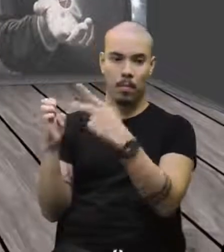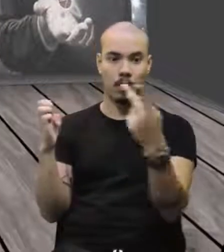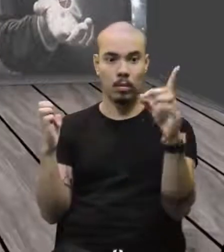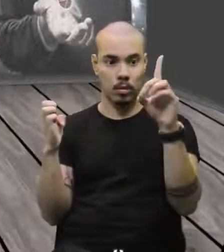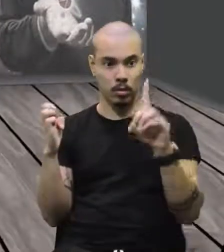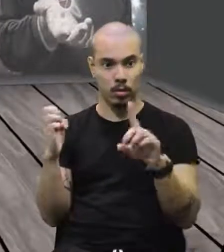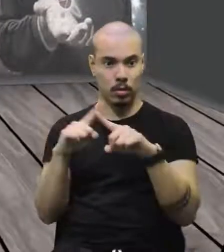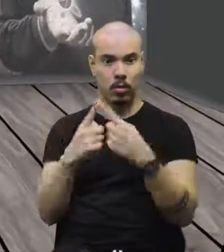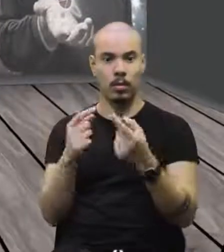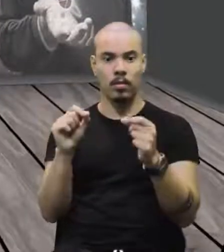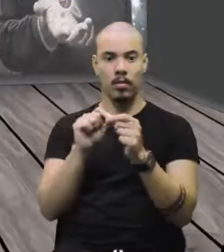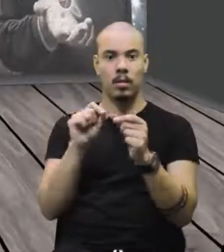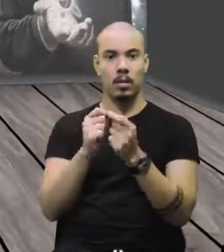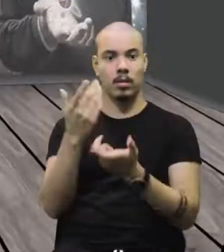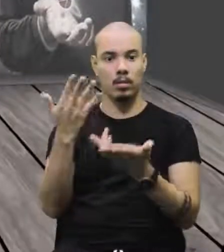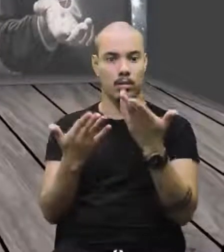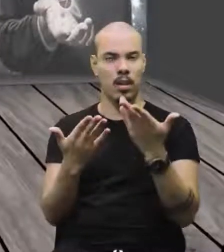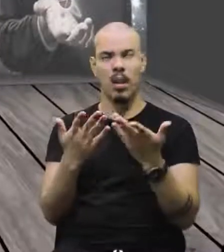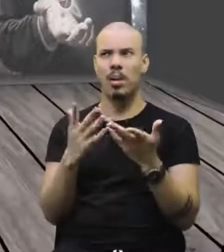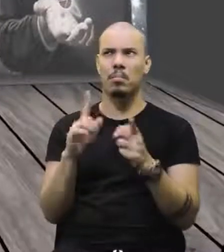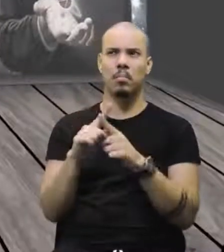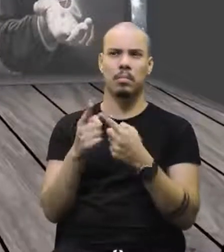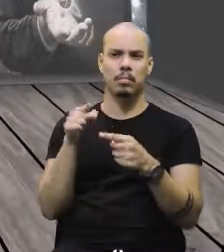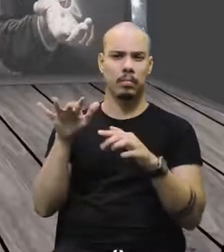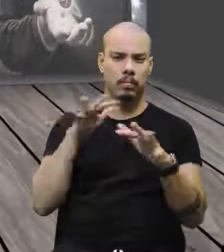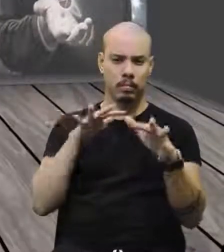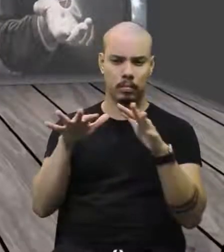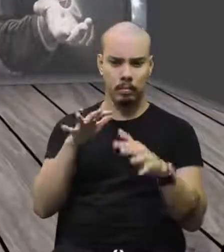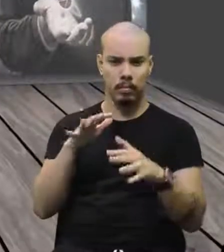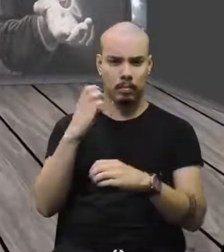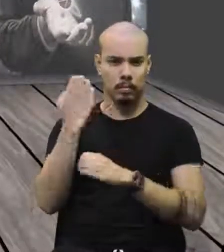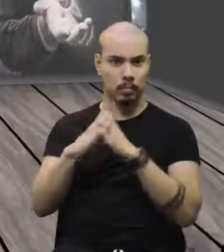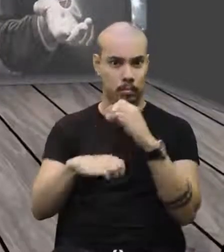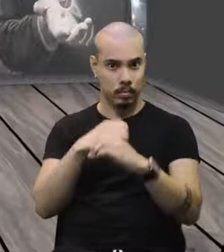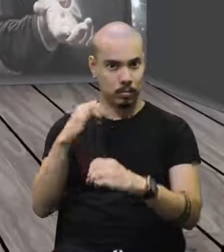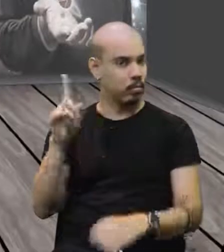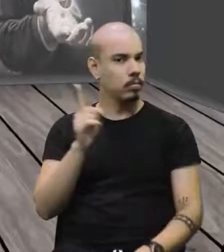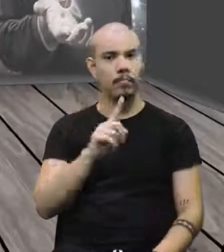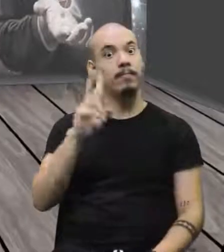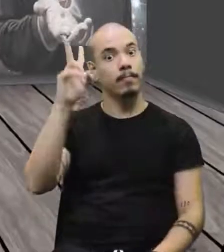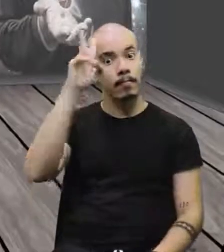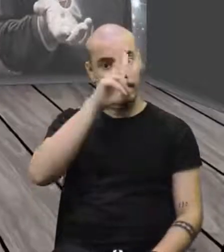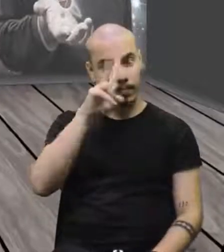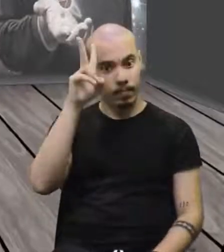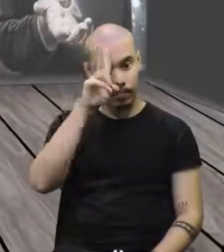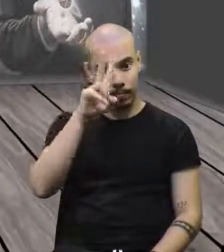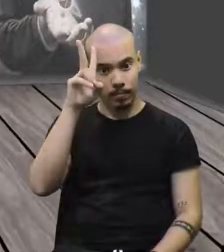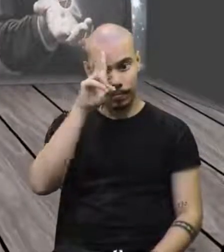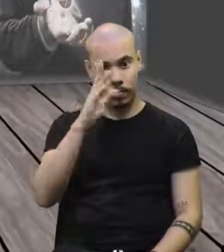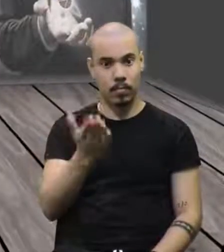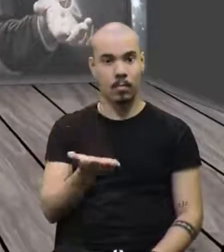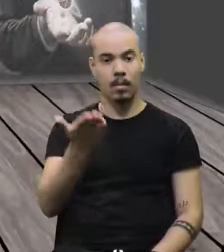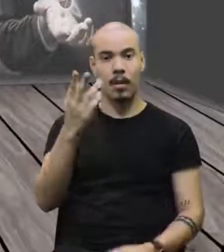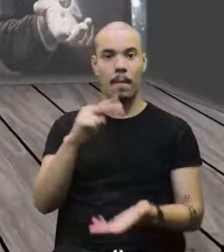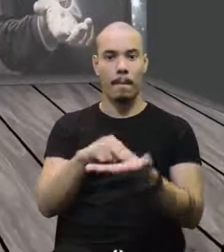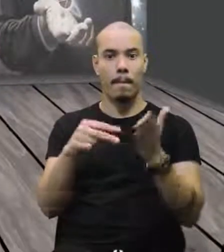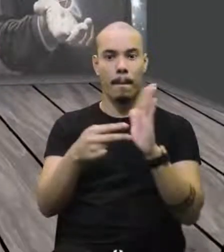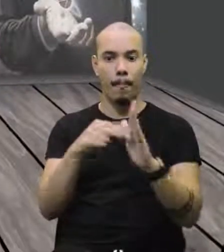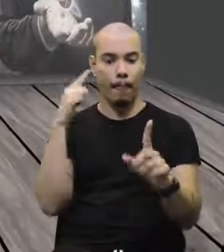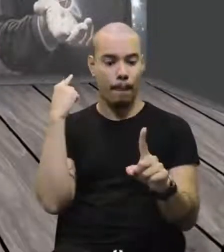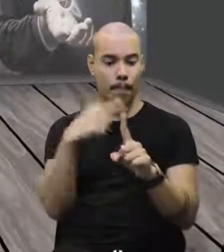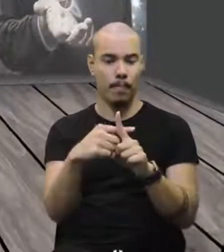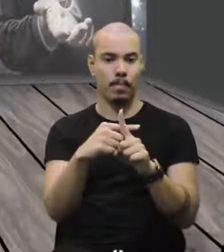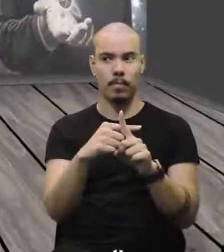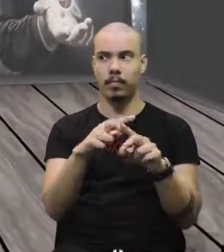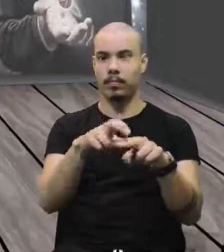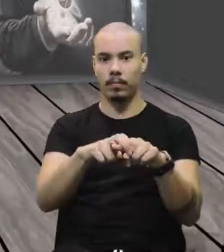Então, olha só o empurrão. Ah, mas você fala, mas quem se movimenta é o elétron. Lembrando que o empurrão é uma partícula positiva. E